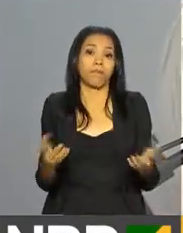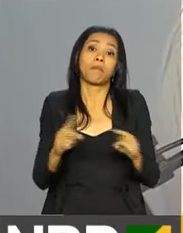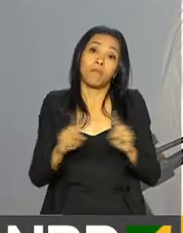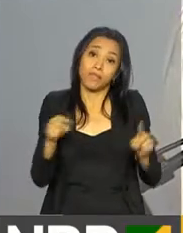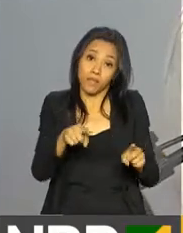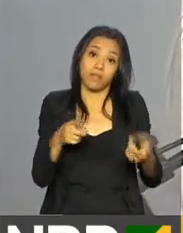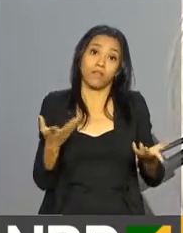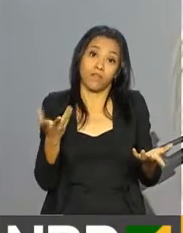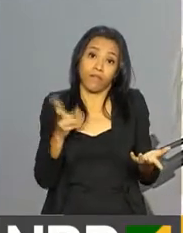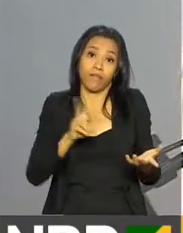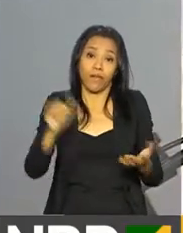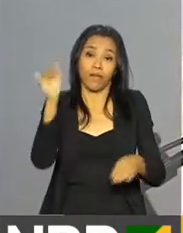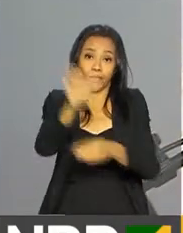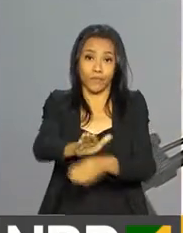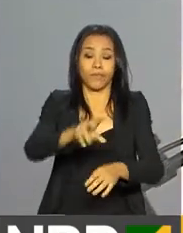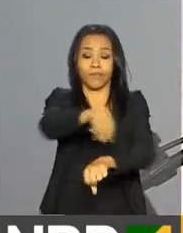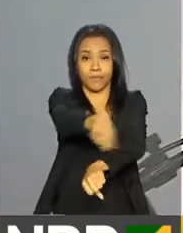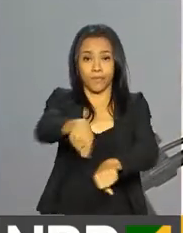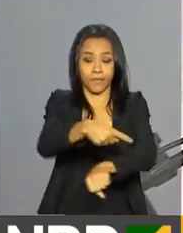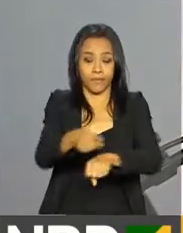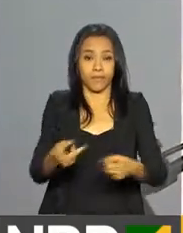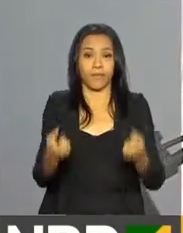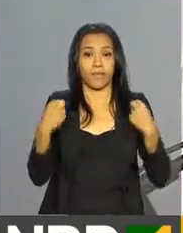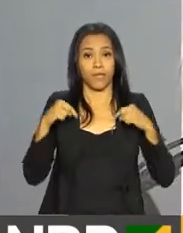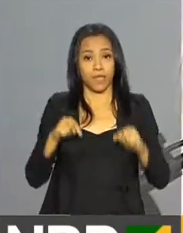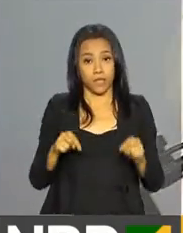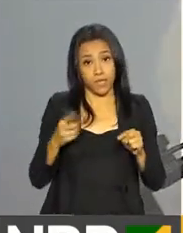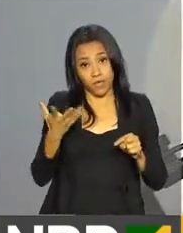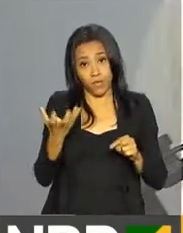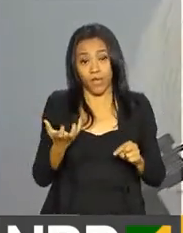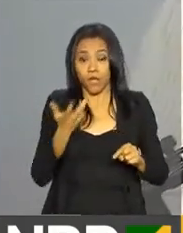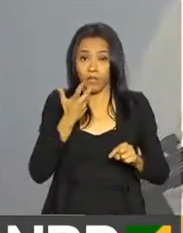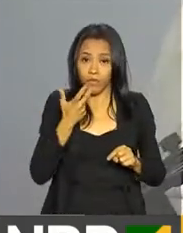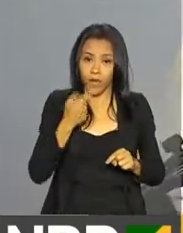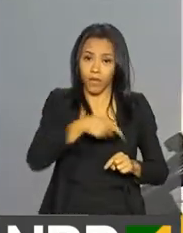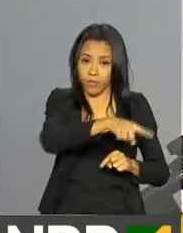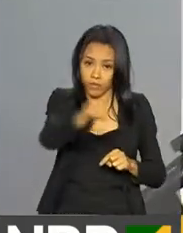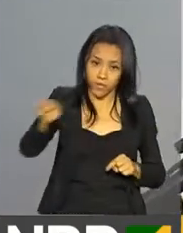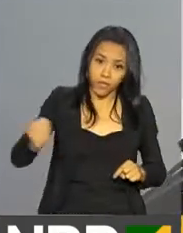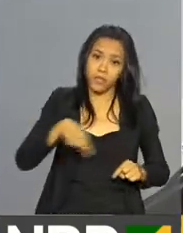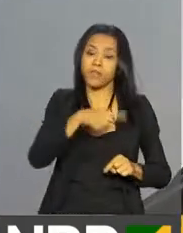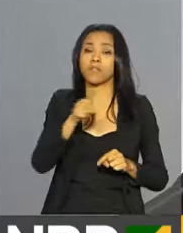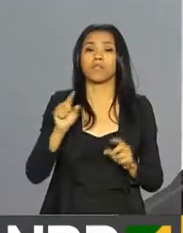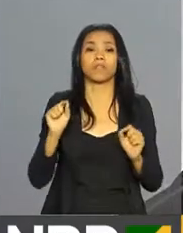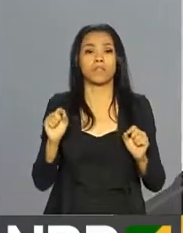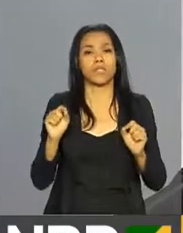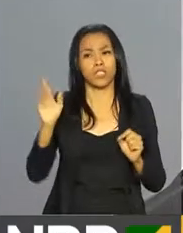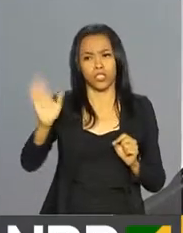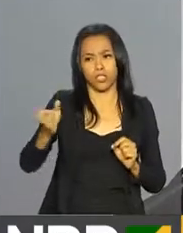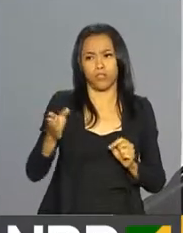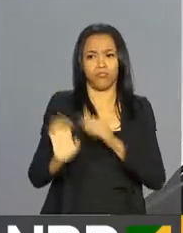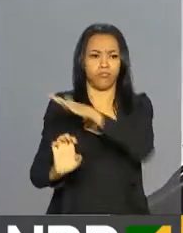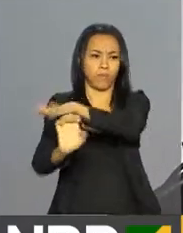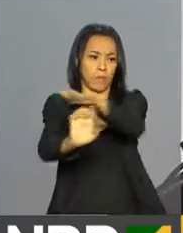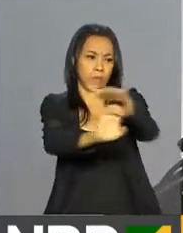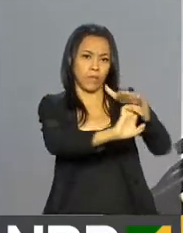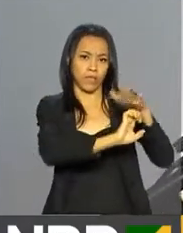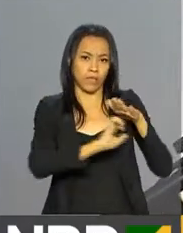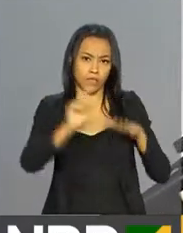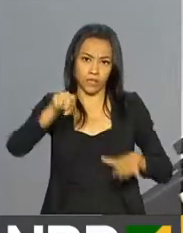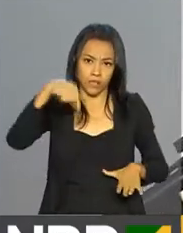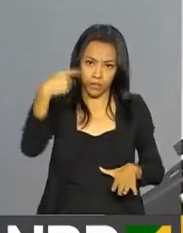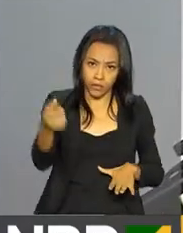país e neste particular eu quero dizer que logo depois também o diga os amigos aqui logo depois da